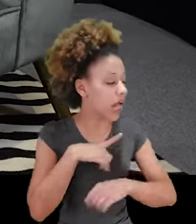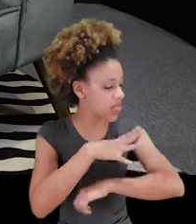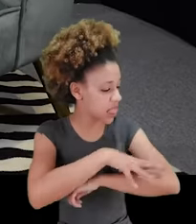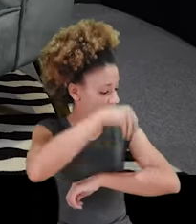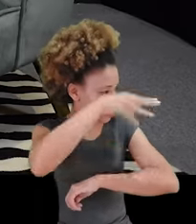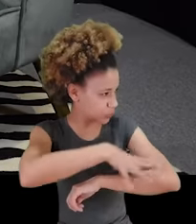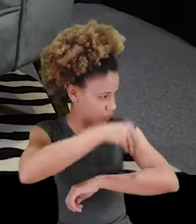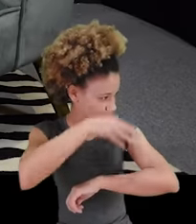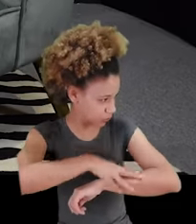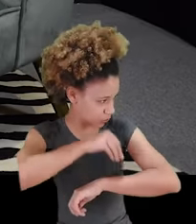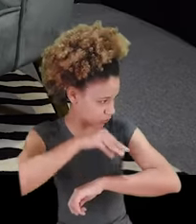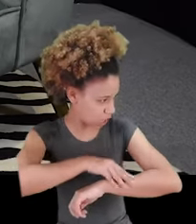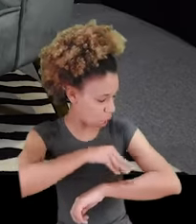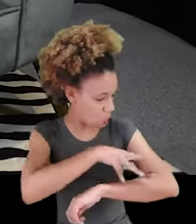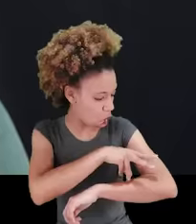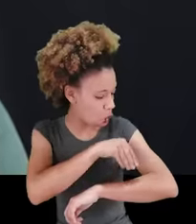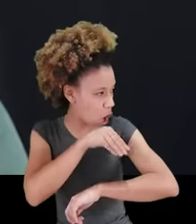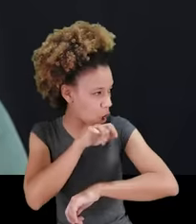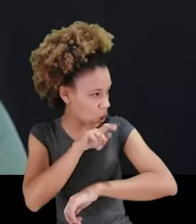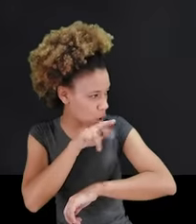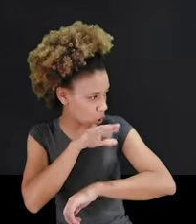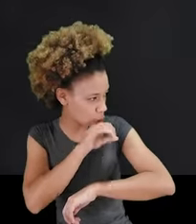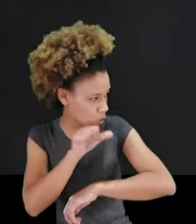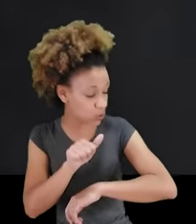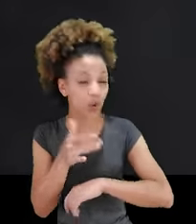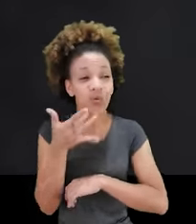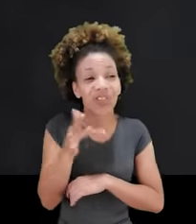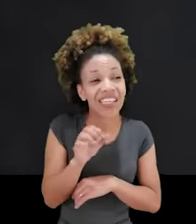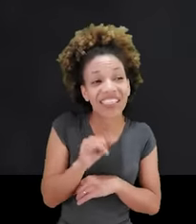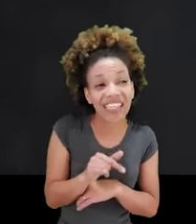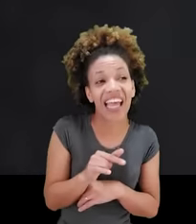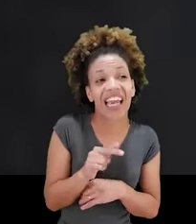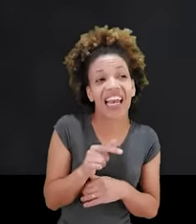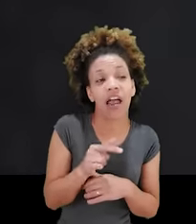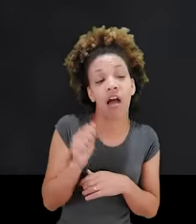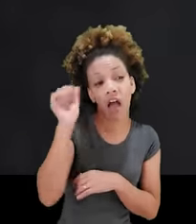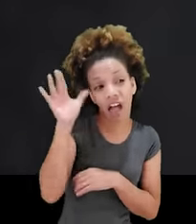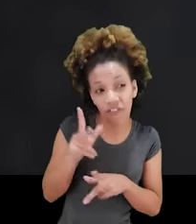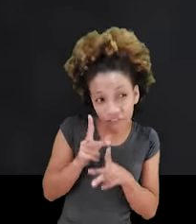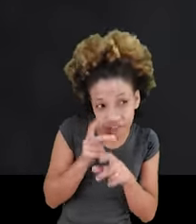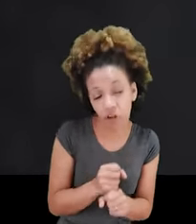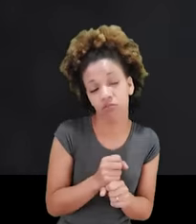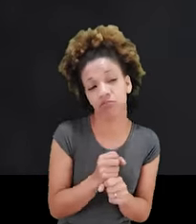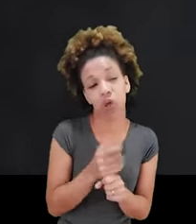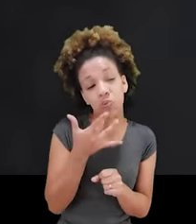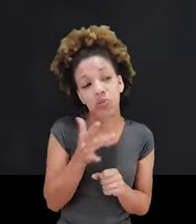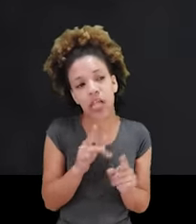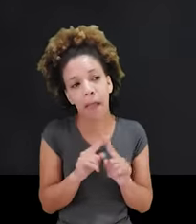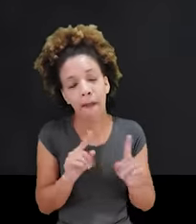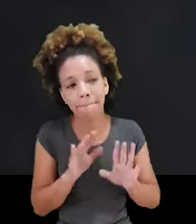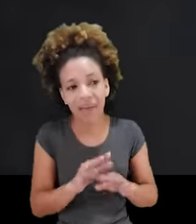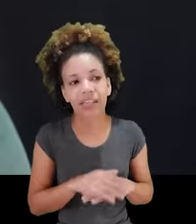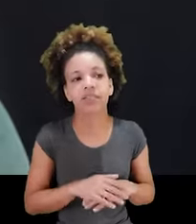Tem, é uma coisa do mais grosso. Moro, o povo... Não sei se tem a ver com a presença árabe, com a presença africana aqui, mas